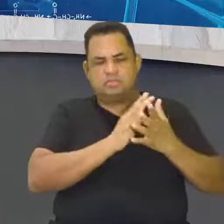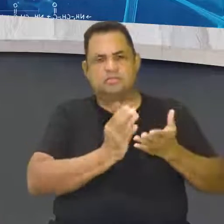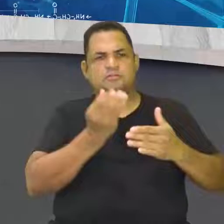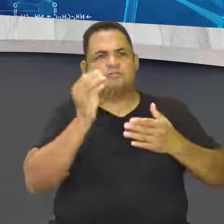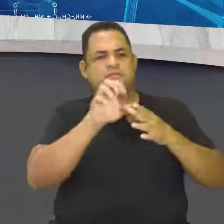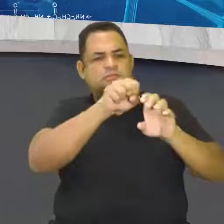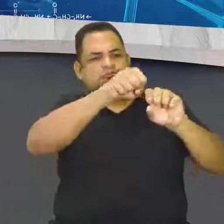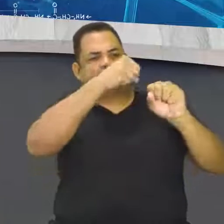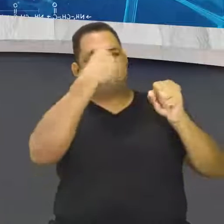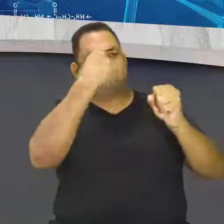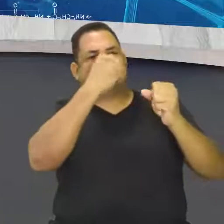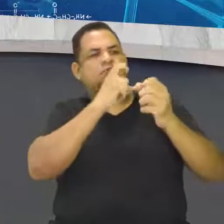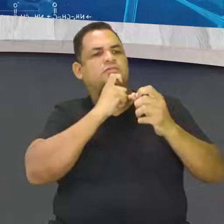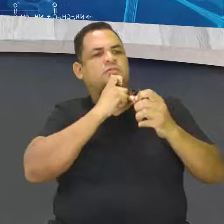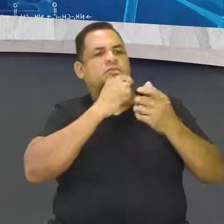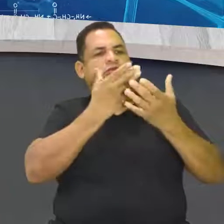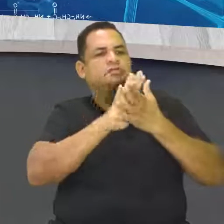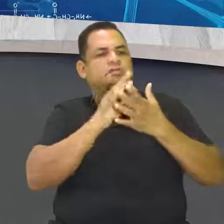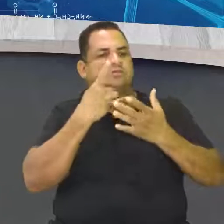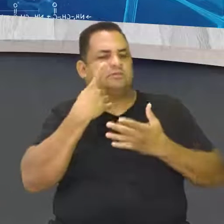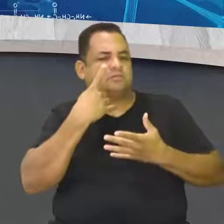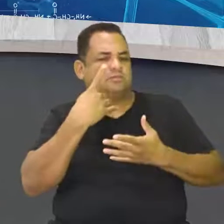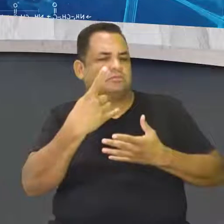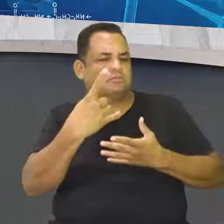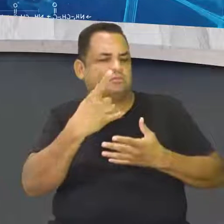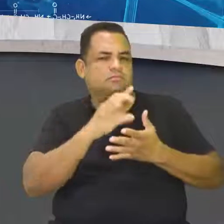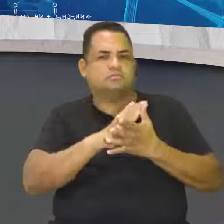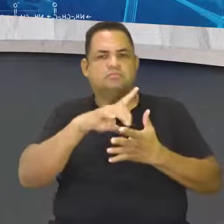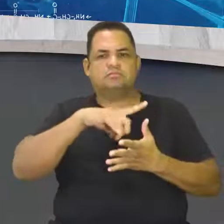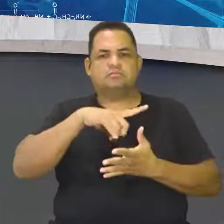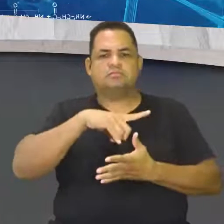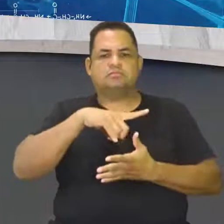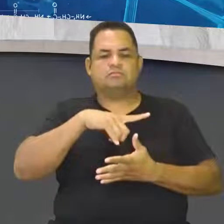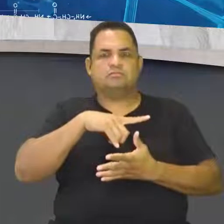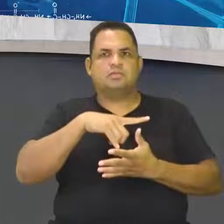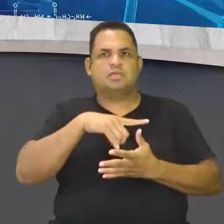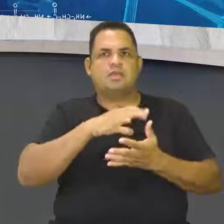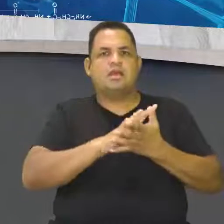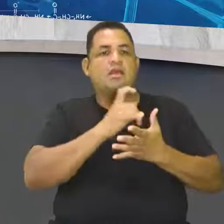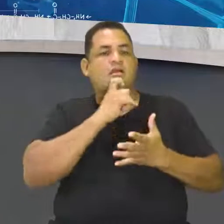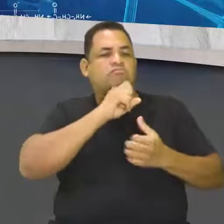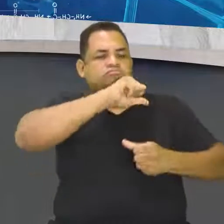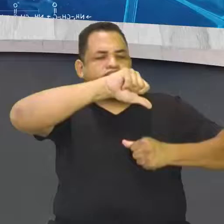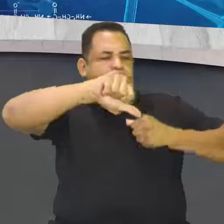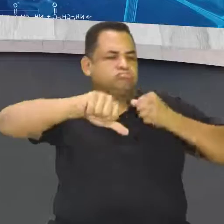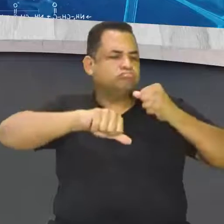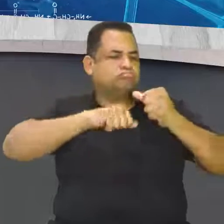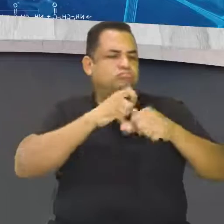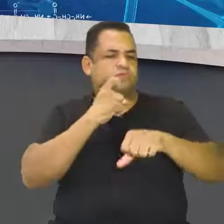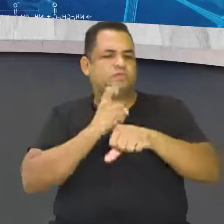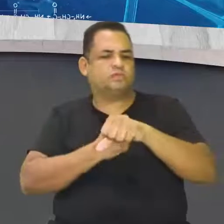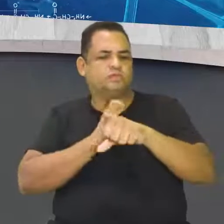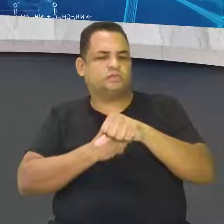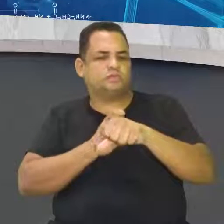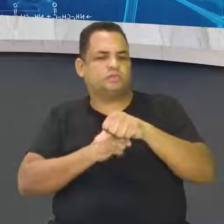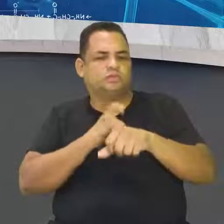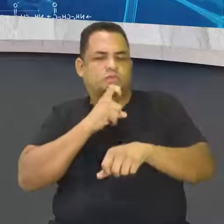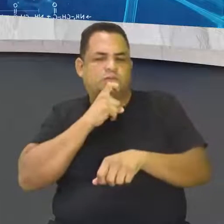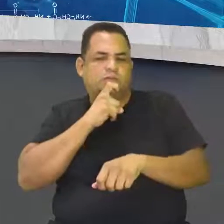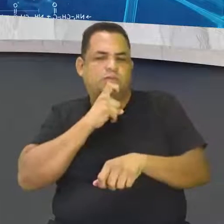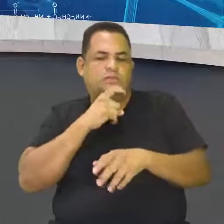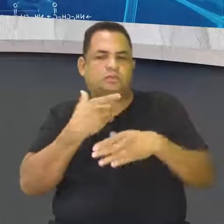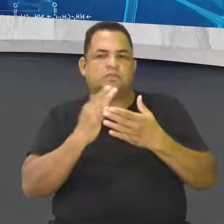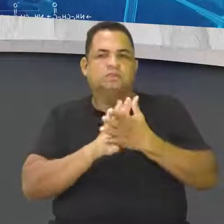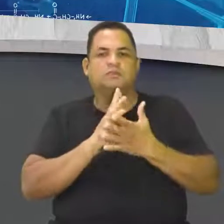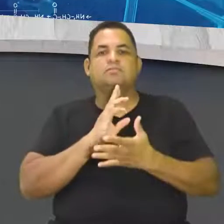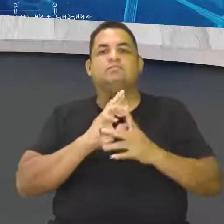resfriar, e aí a gente vai observar o quê? Que a gente vai ter a água no estado sólido, que é o gelo. Mas ali a